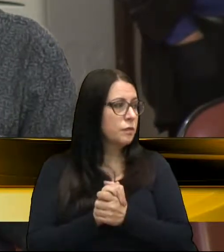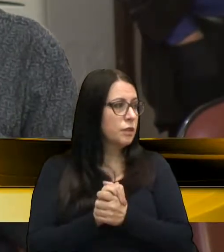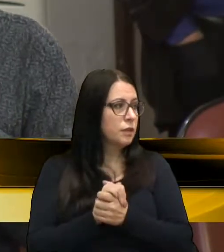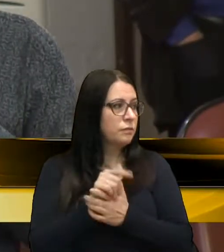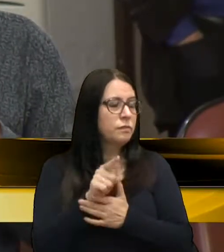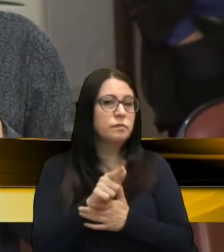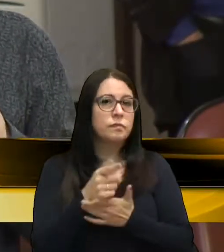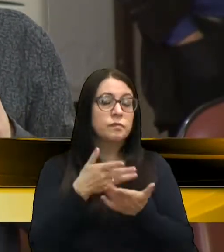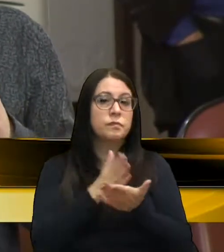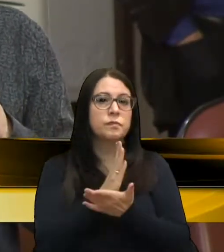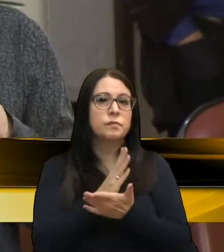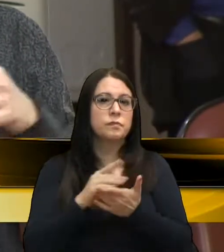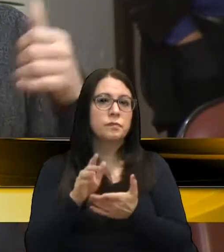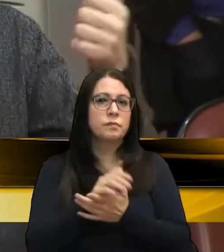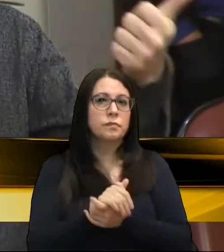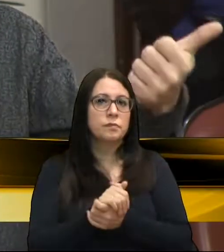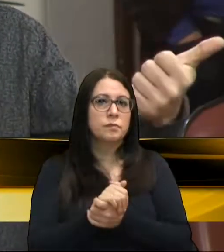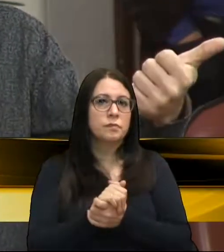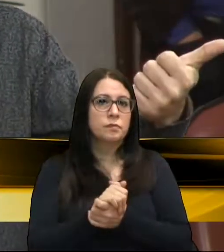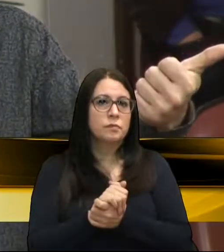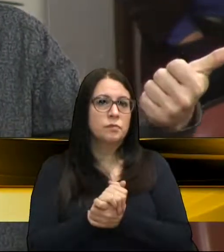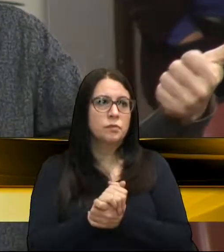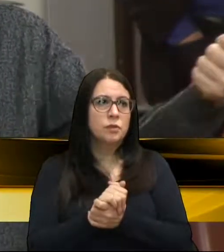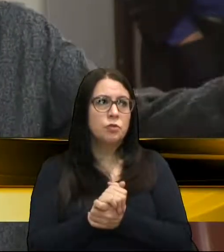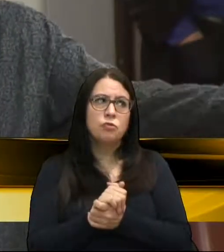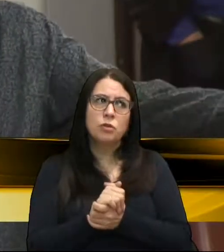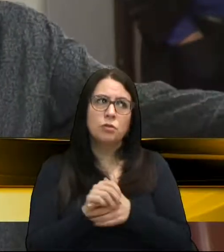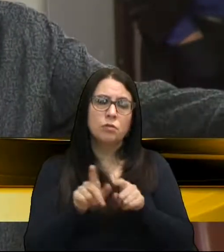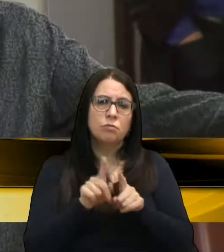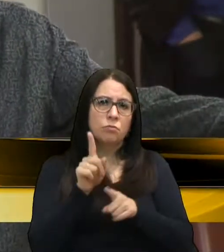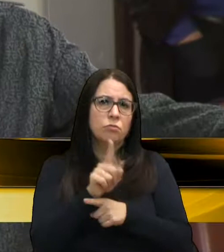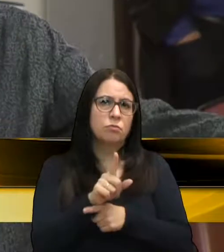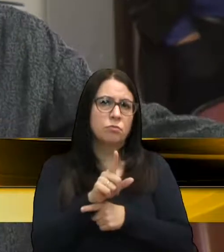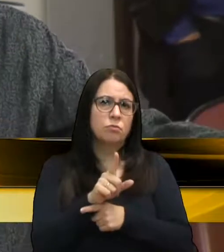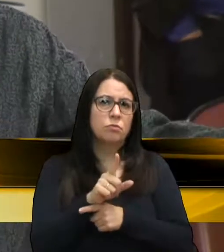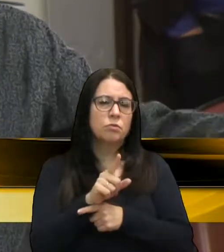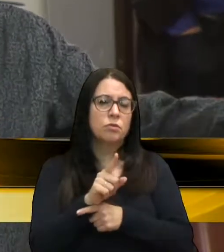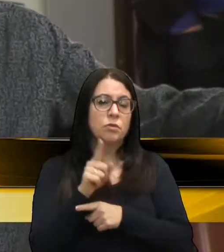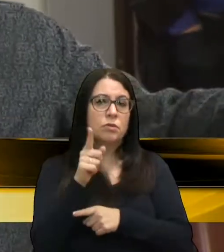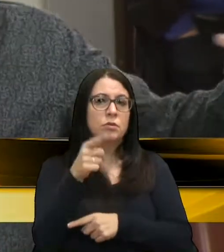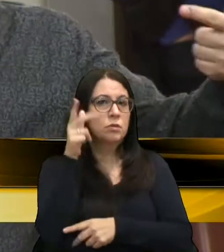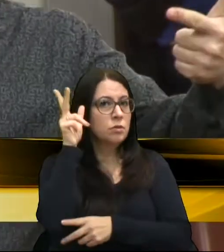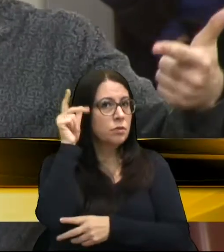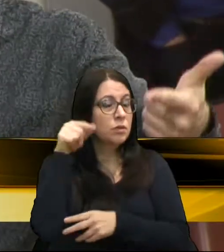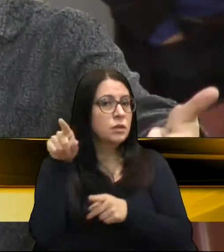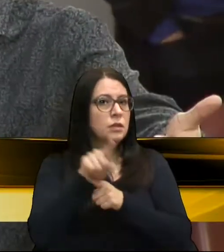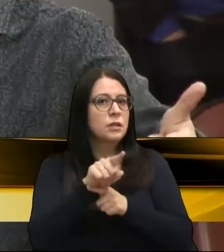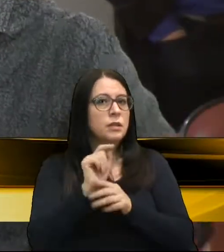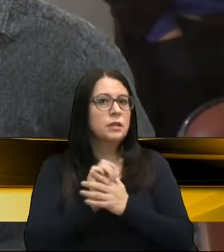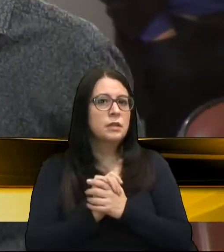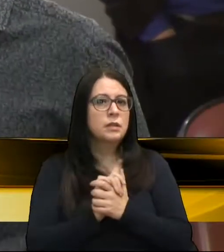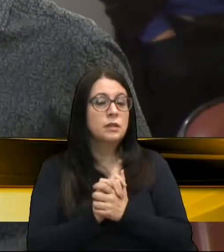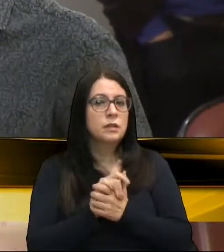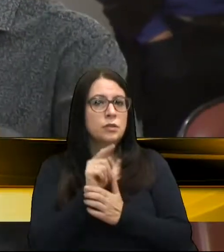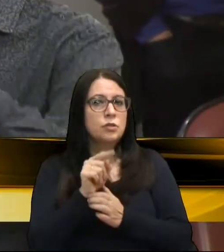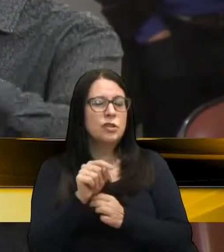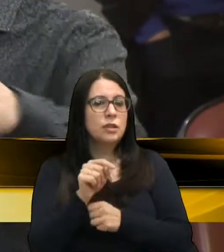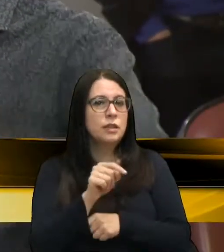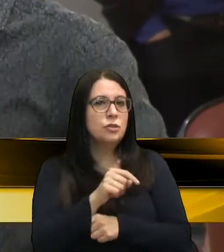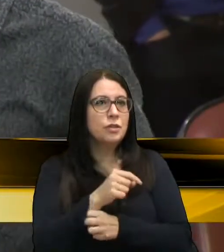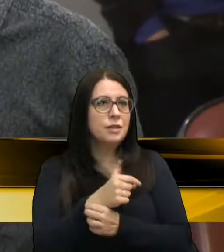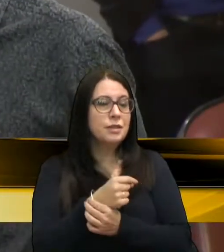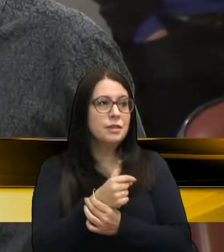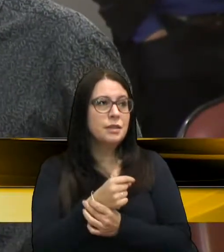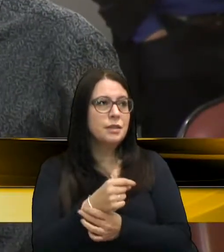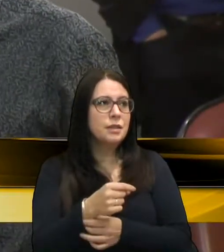possamos aprovar esse projeto. Porque uma vez se encarnam nos cavalos, agora estão se encarnando em quem quer pescar. Falta se encarnar em